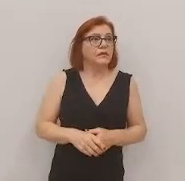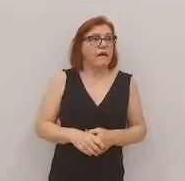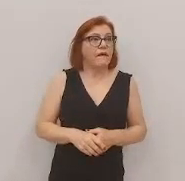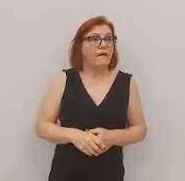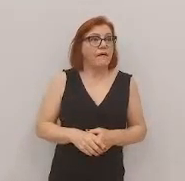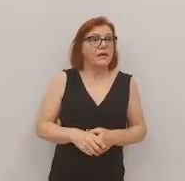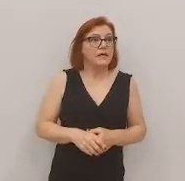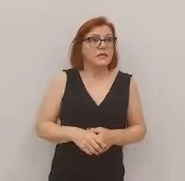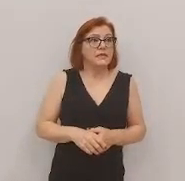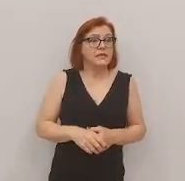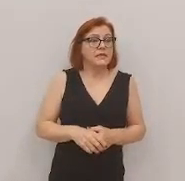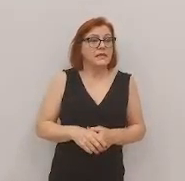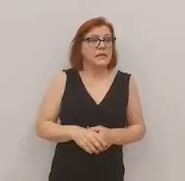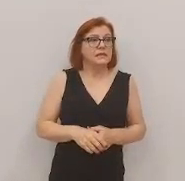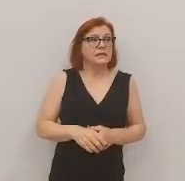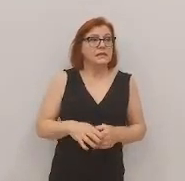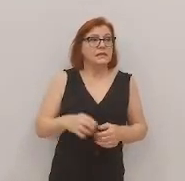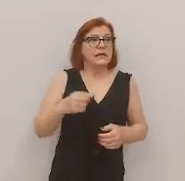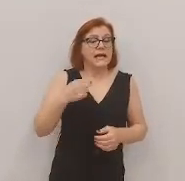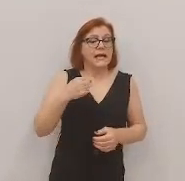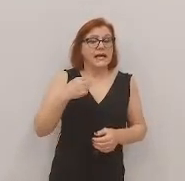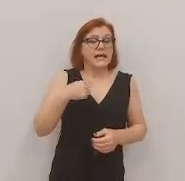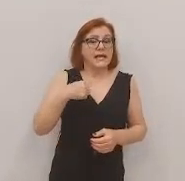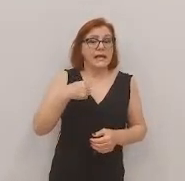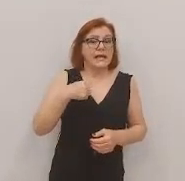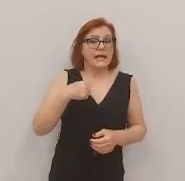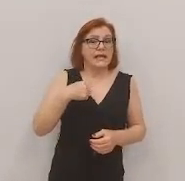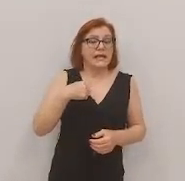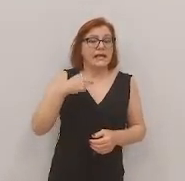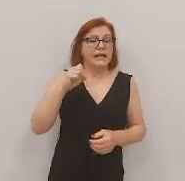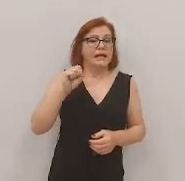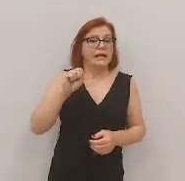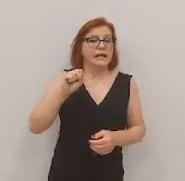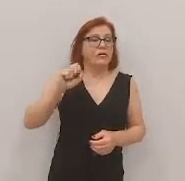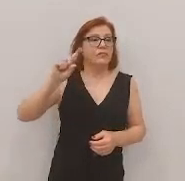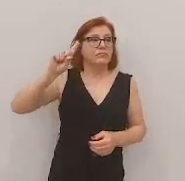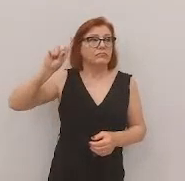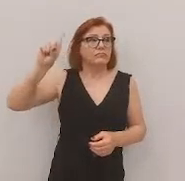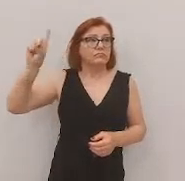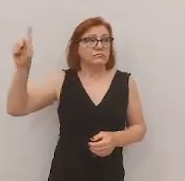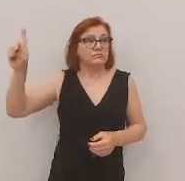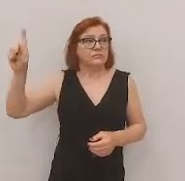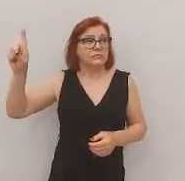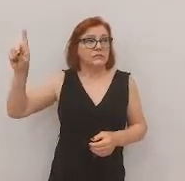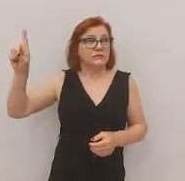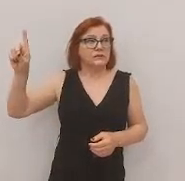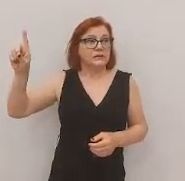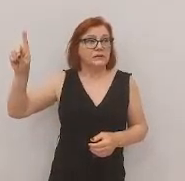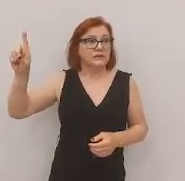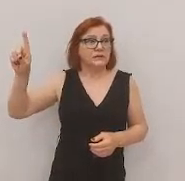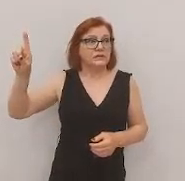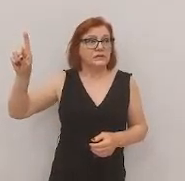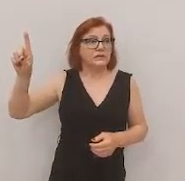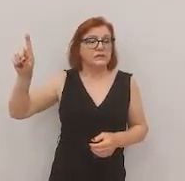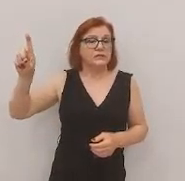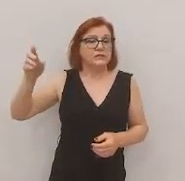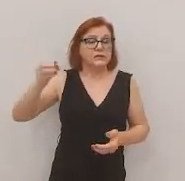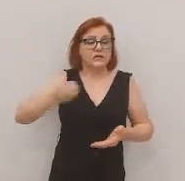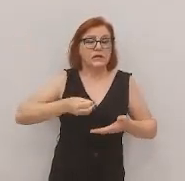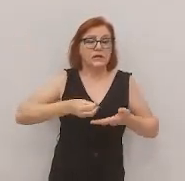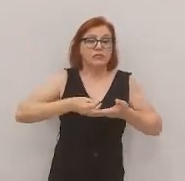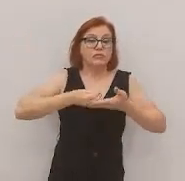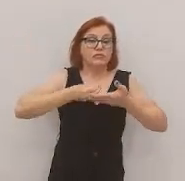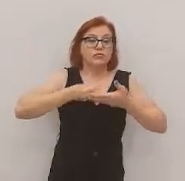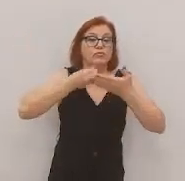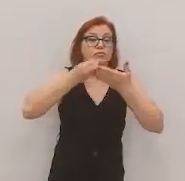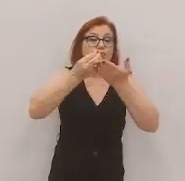somente, e mais nenhum Deus além de mim. Eu mato e eu faço viver. Eu